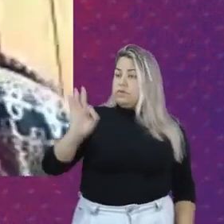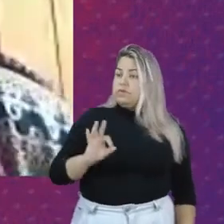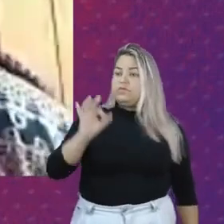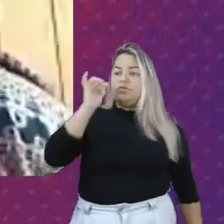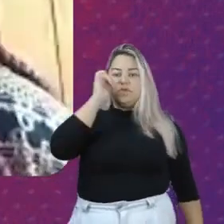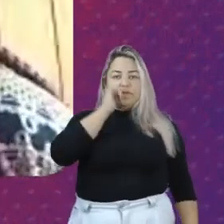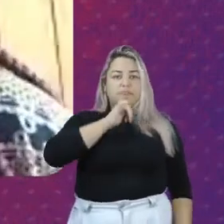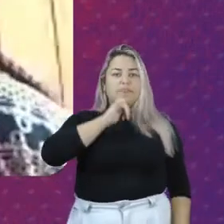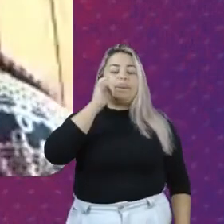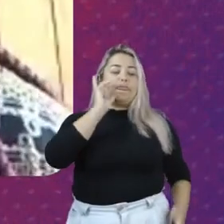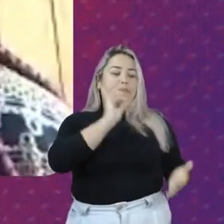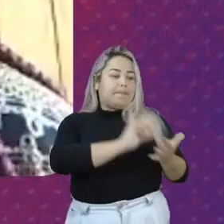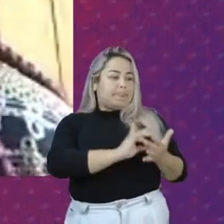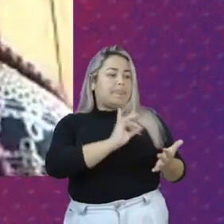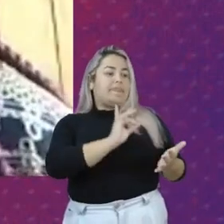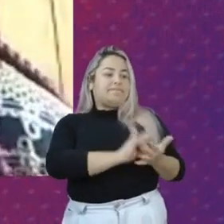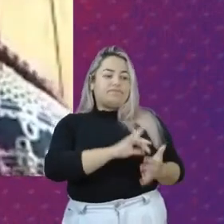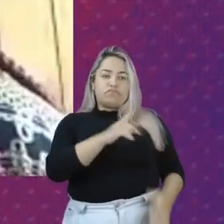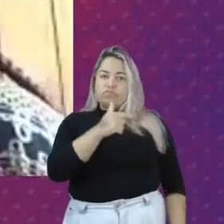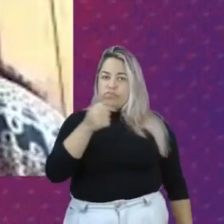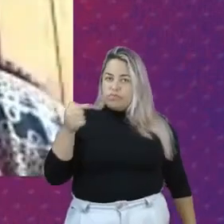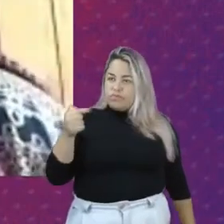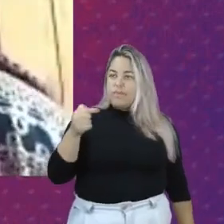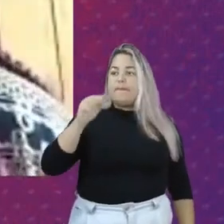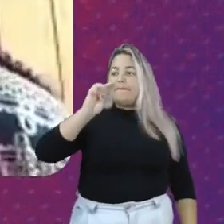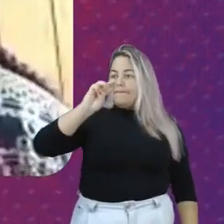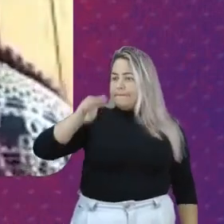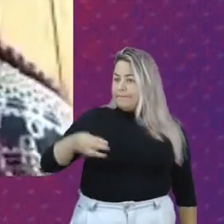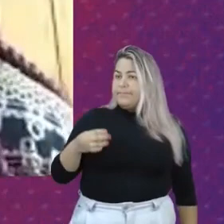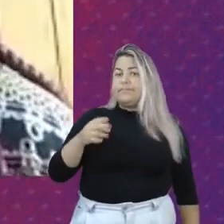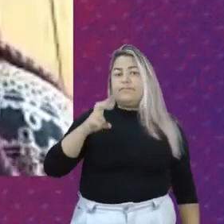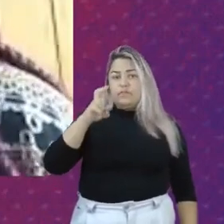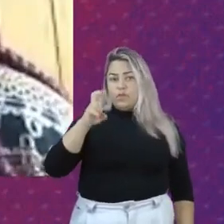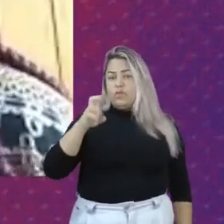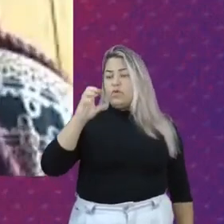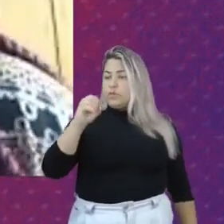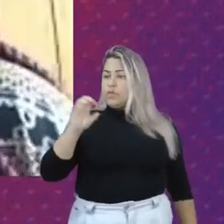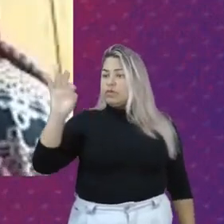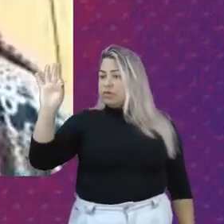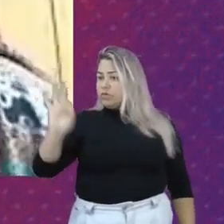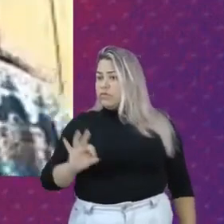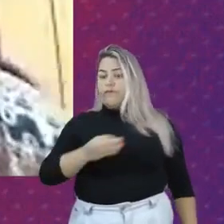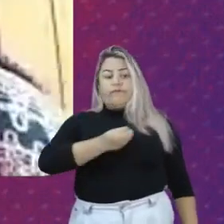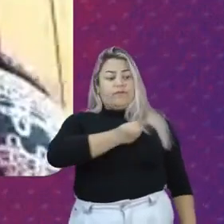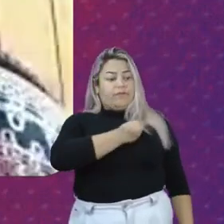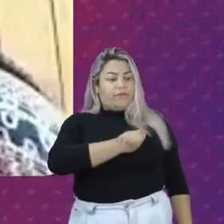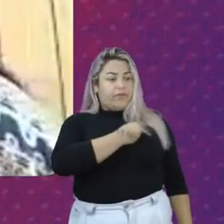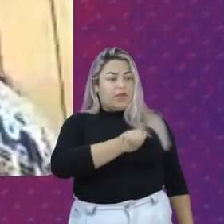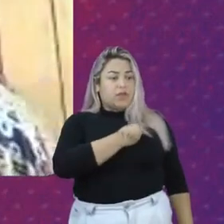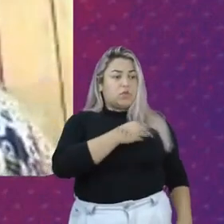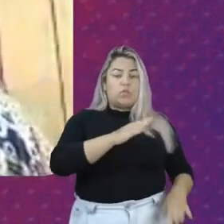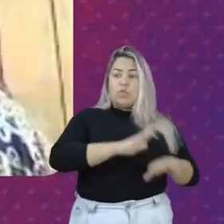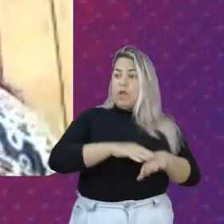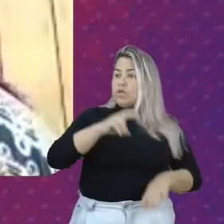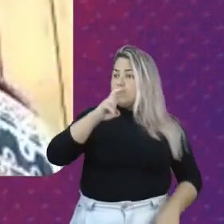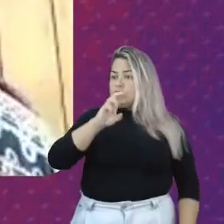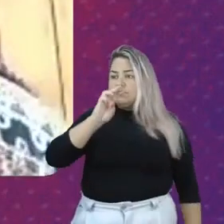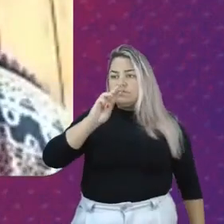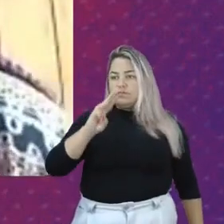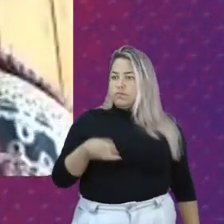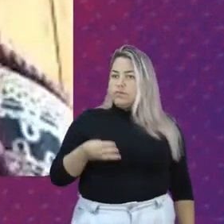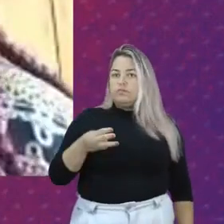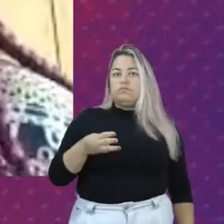mulheres, com certeza, desses 17 milhões, mais de 50% é de mulheres vivendo nos mais de 5 milhões de